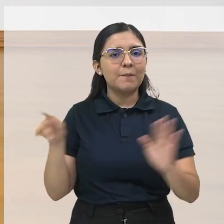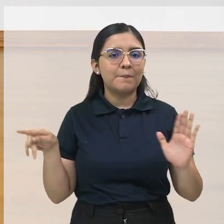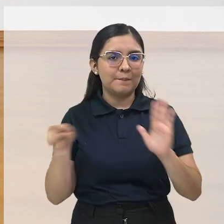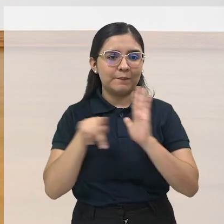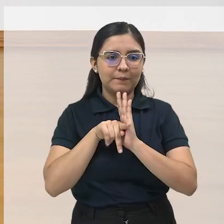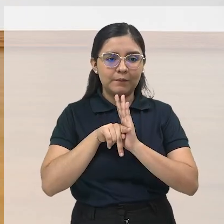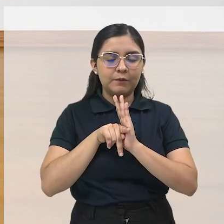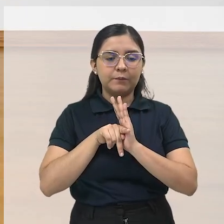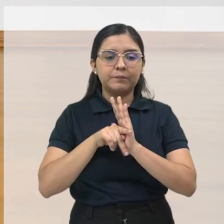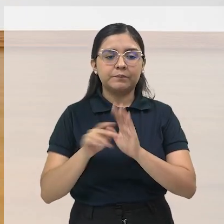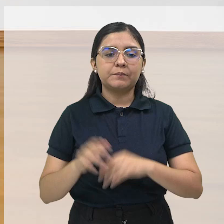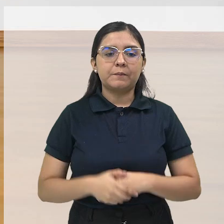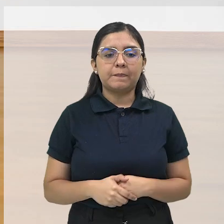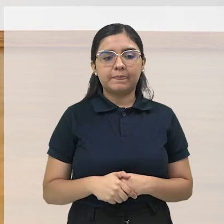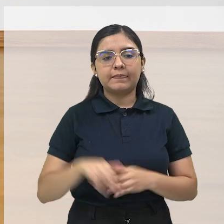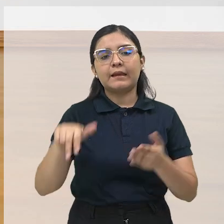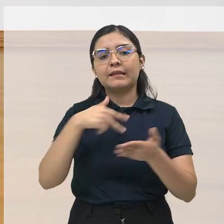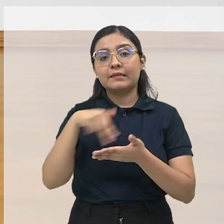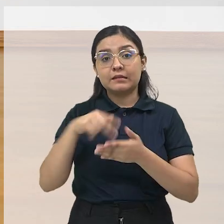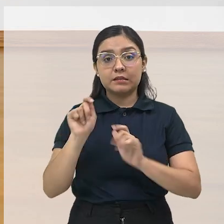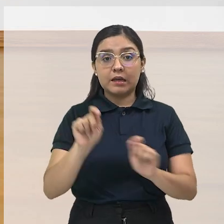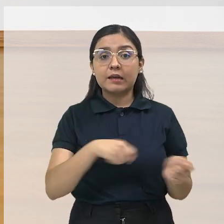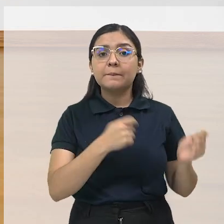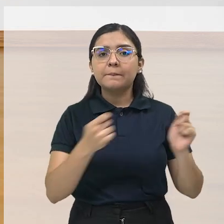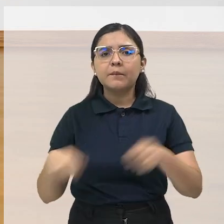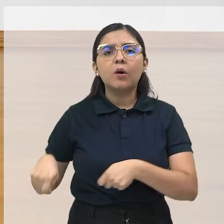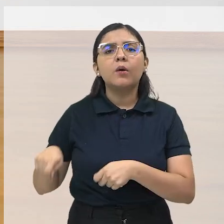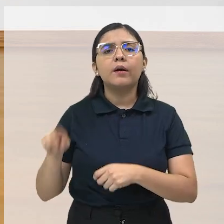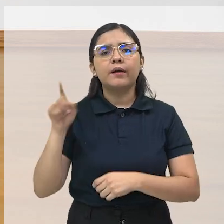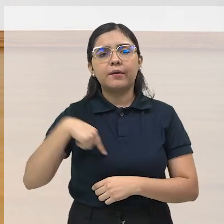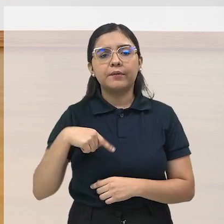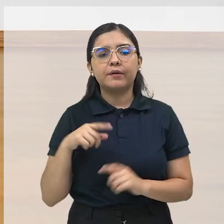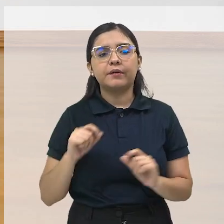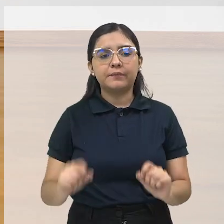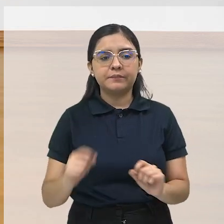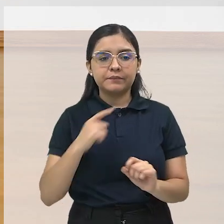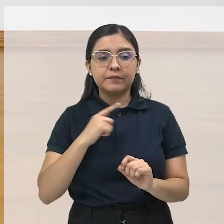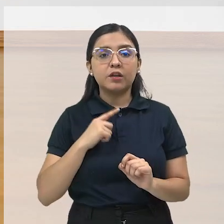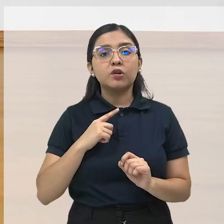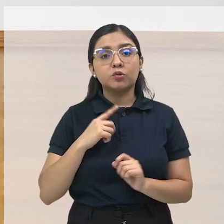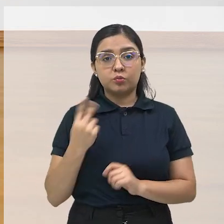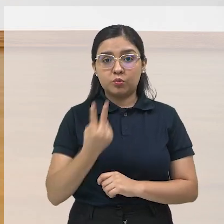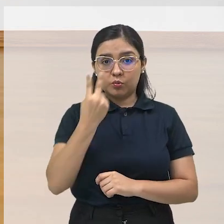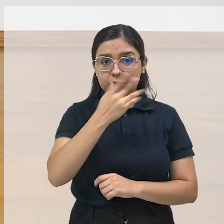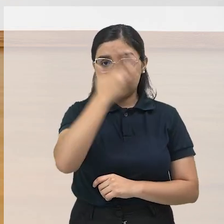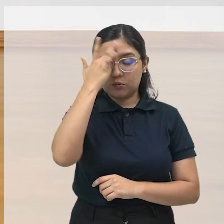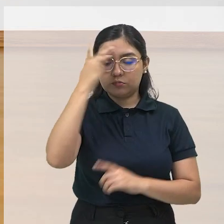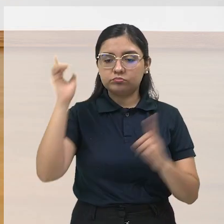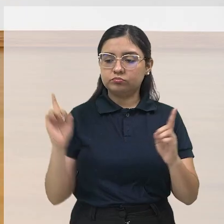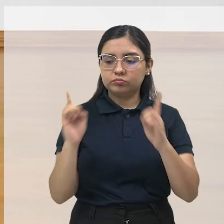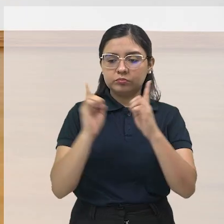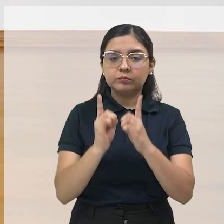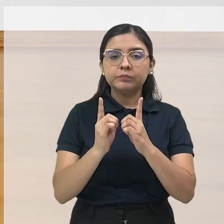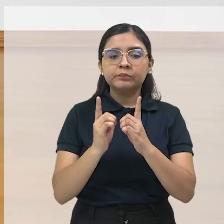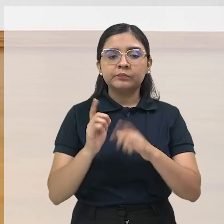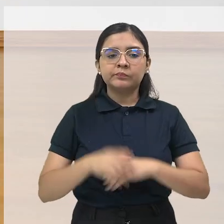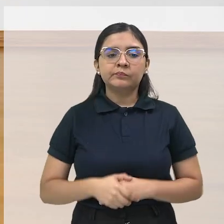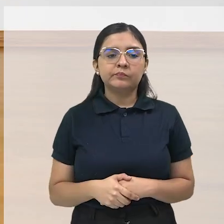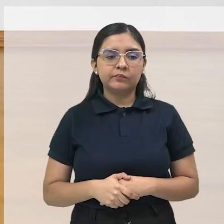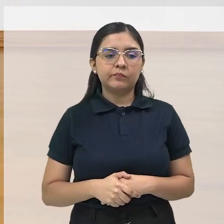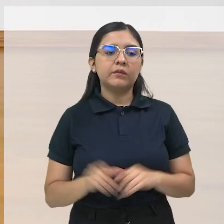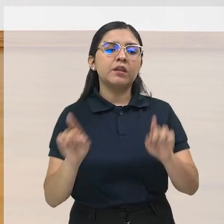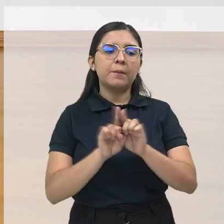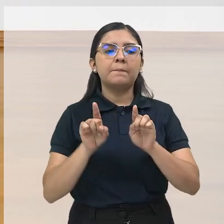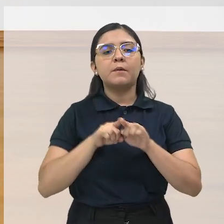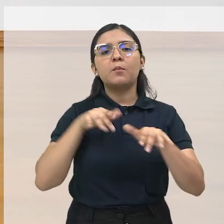do Marajó. A dança do carimbó é realizada em pares e marcada